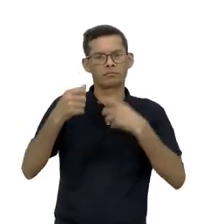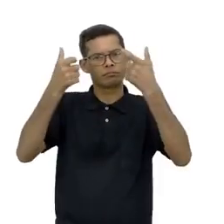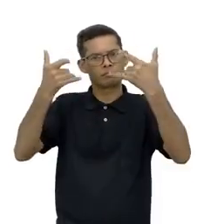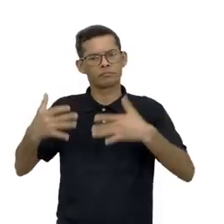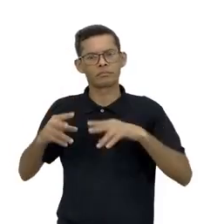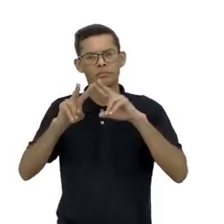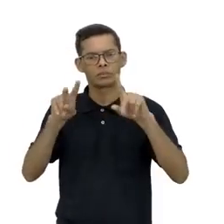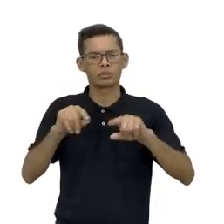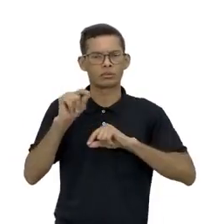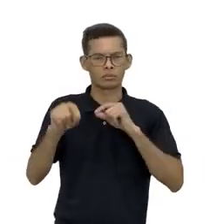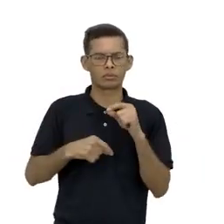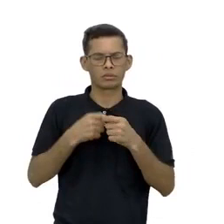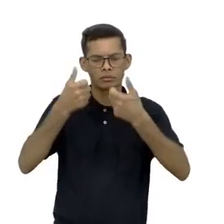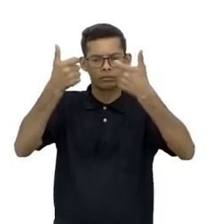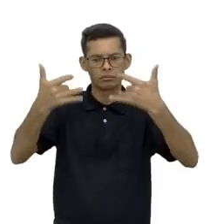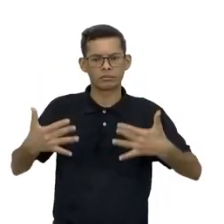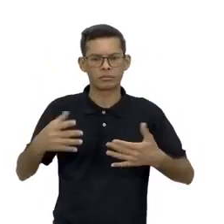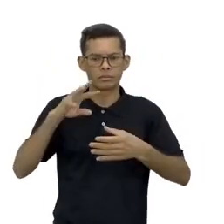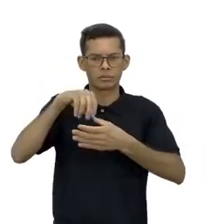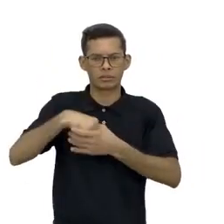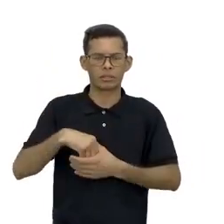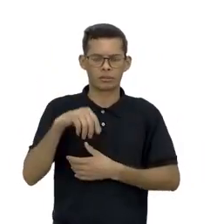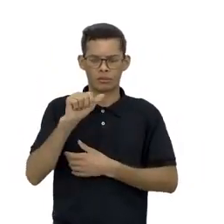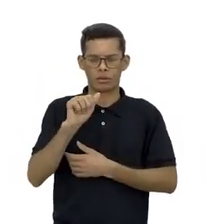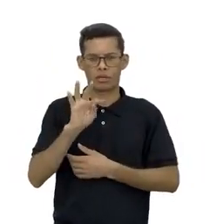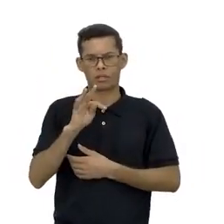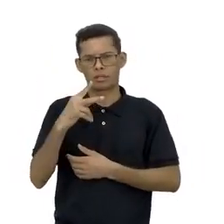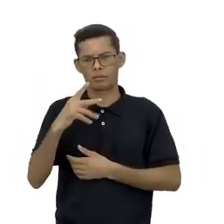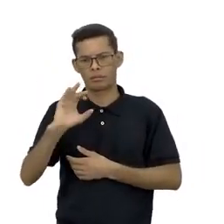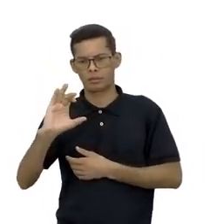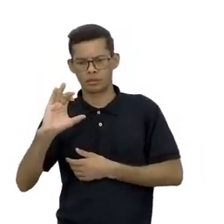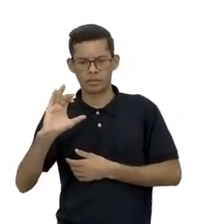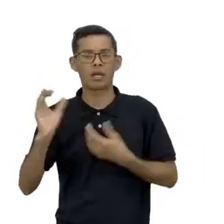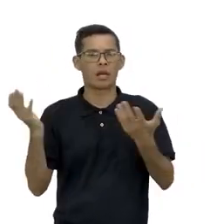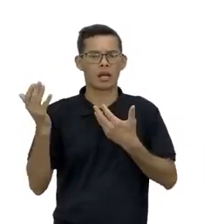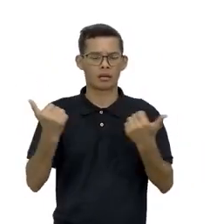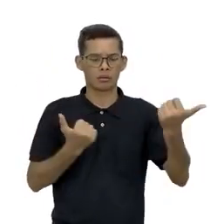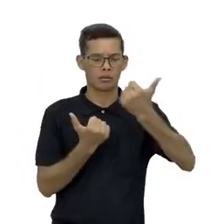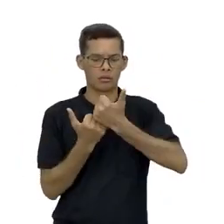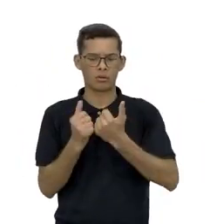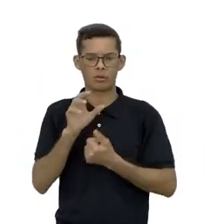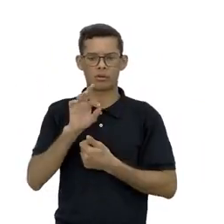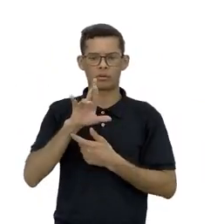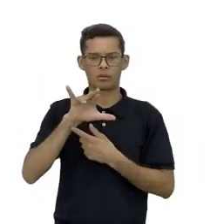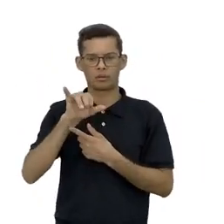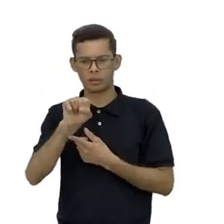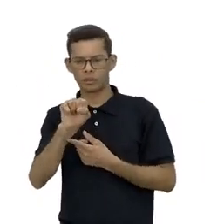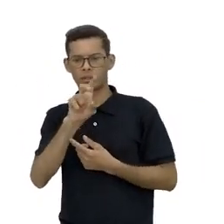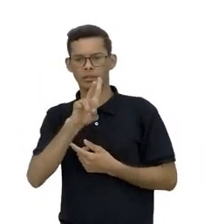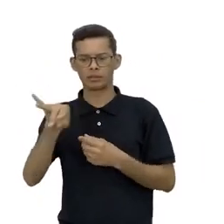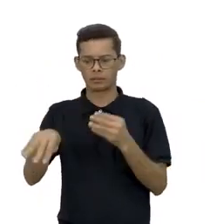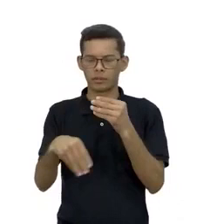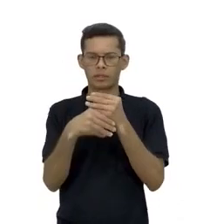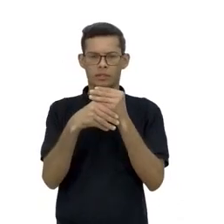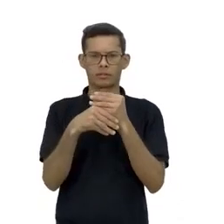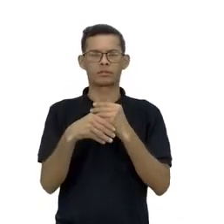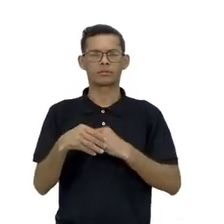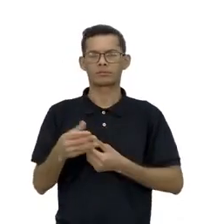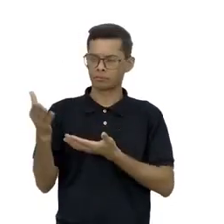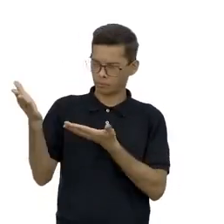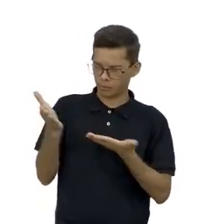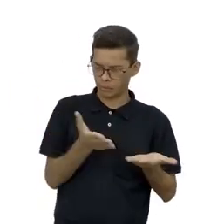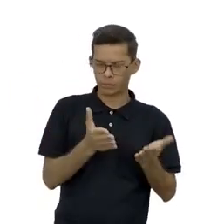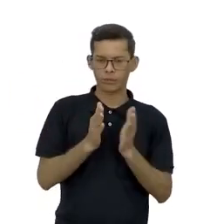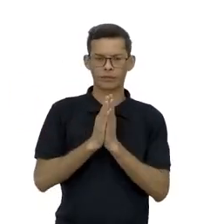desdobramento da pauta no ATPC. Passo agora para a Cris, que vai contribuir conosco. Cris, por